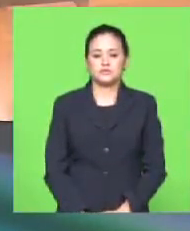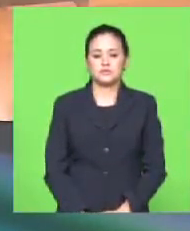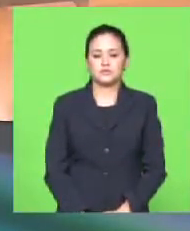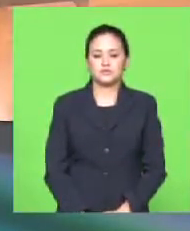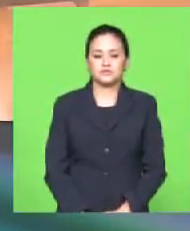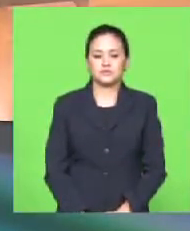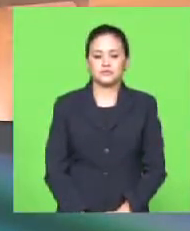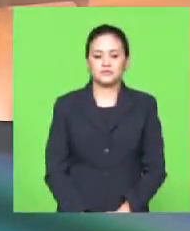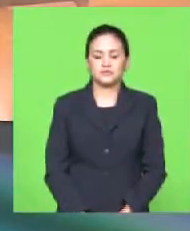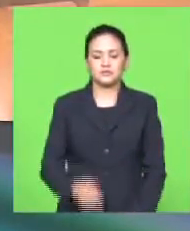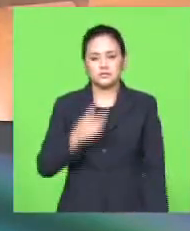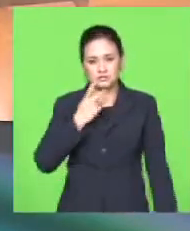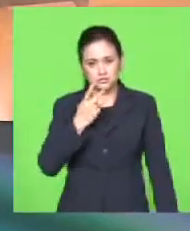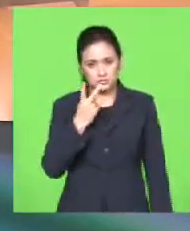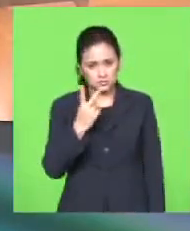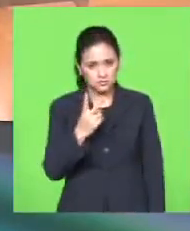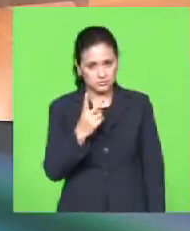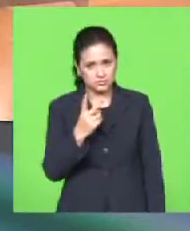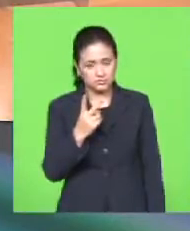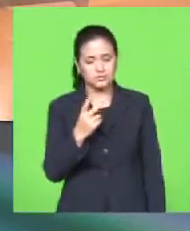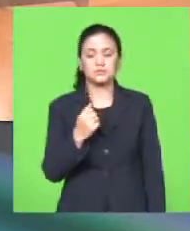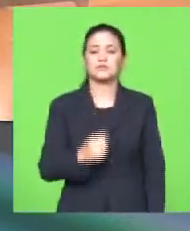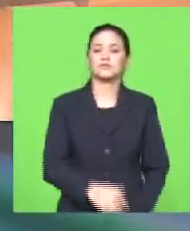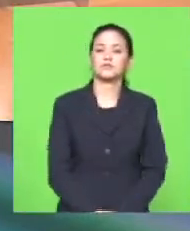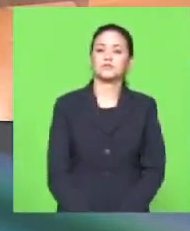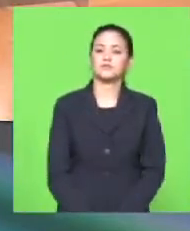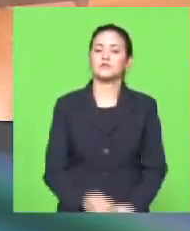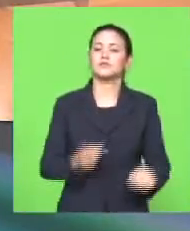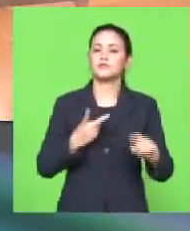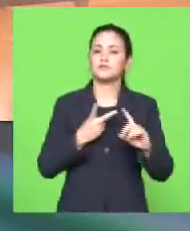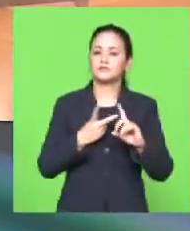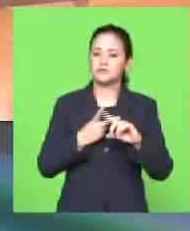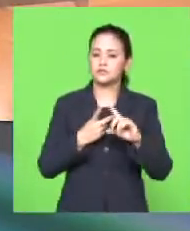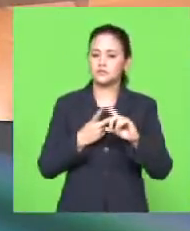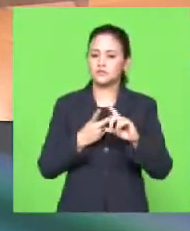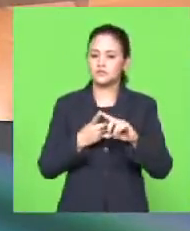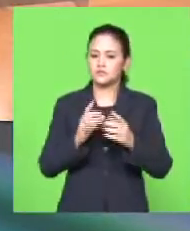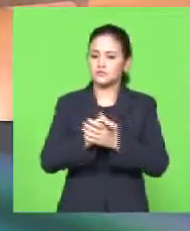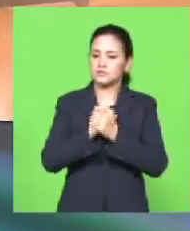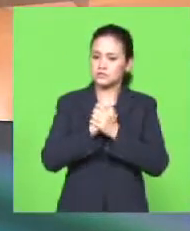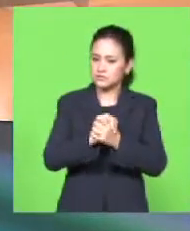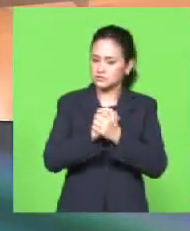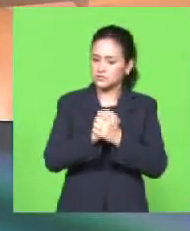dois comentários. Um é para parabenizar